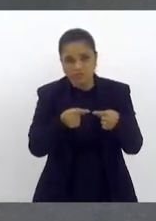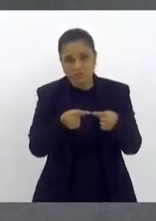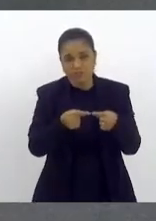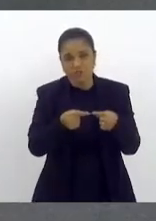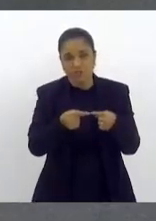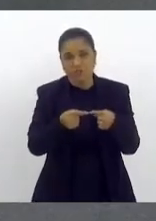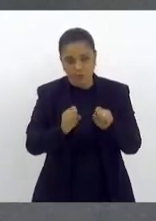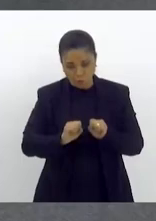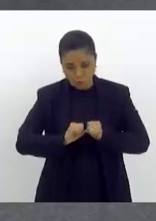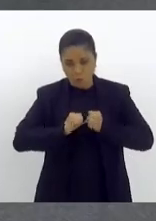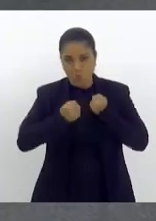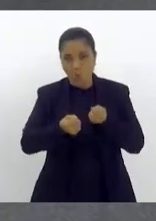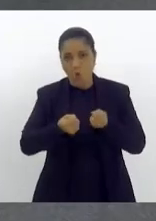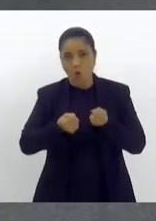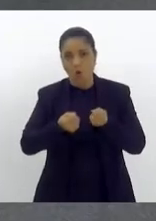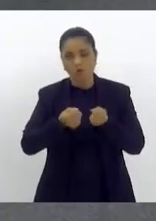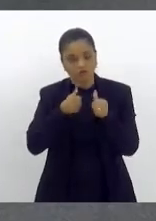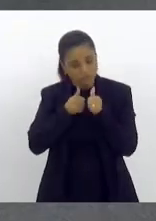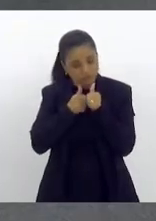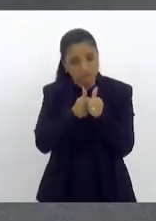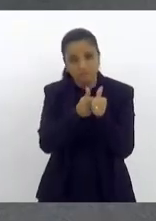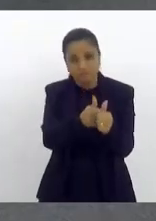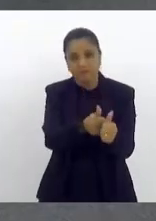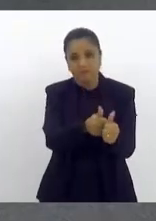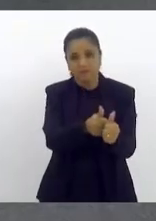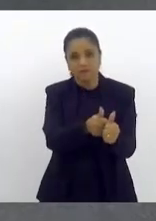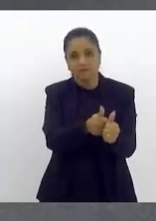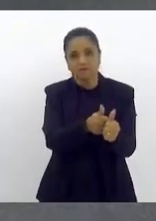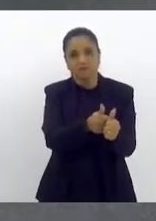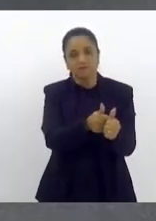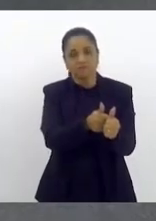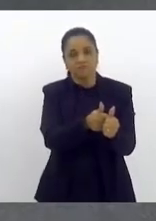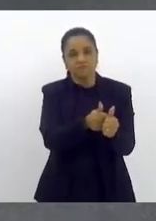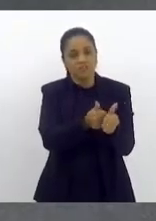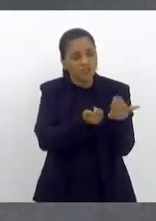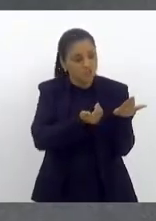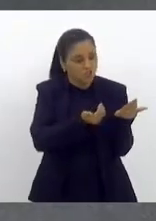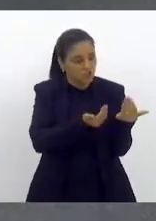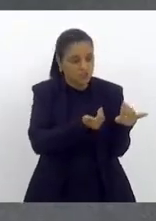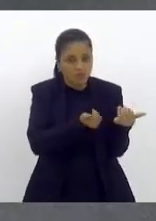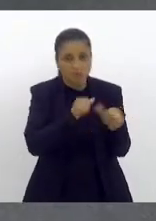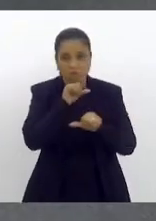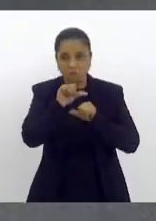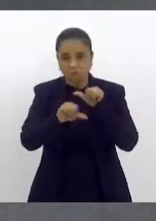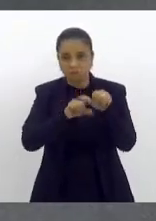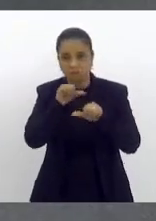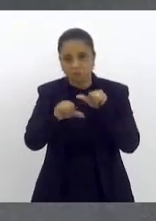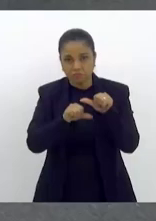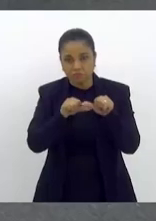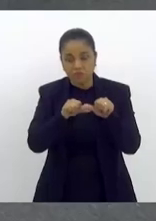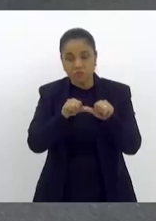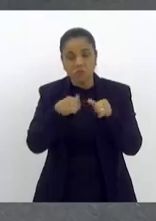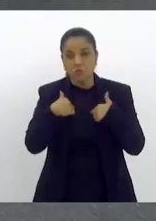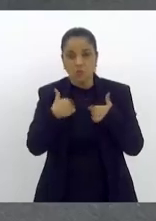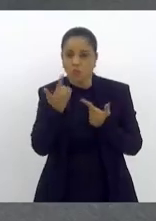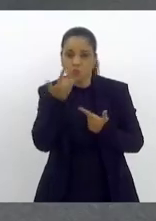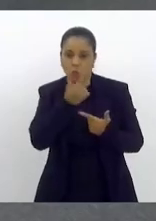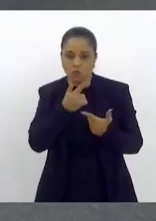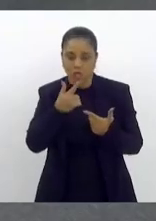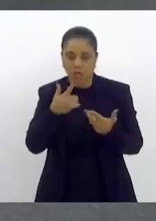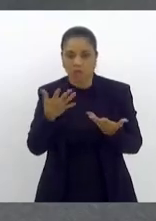do ódio, da cisão e da perseguição, que cria jovens que não sabem lidar com as suas frustrações e que